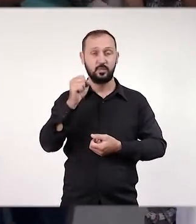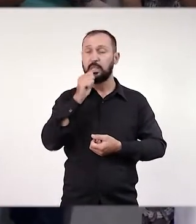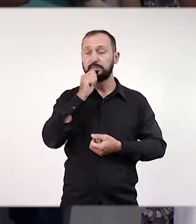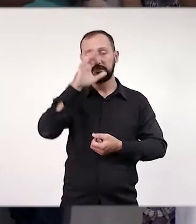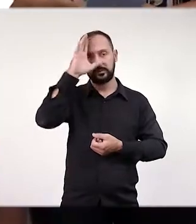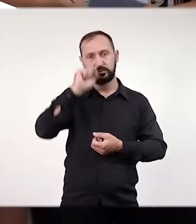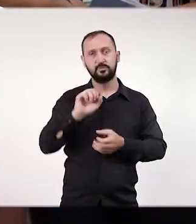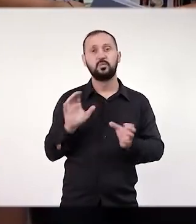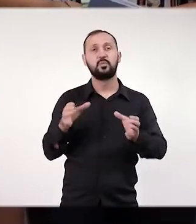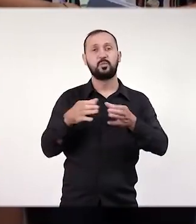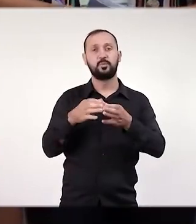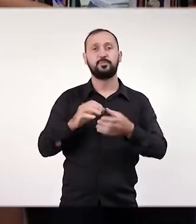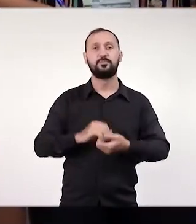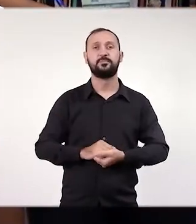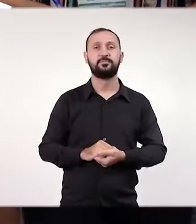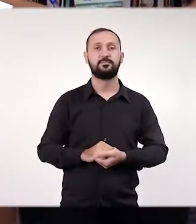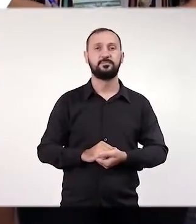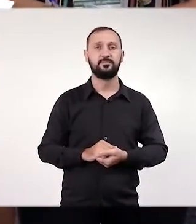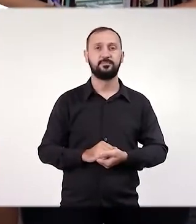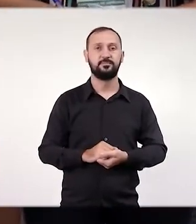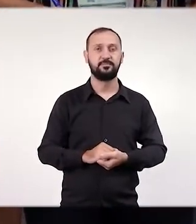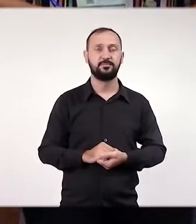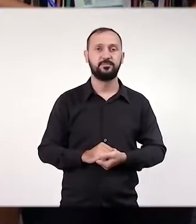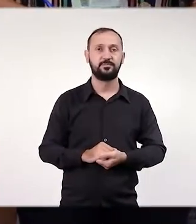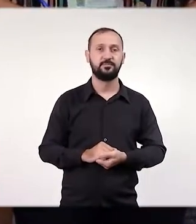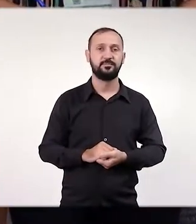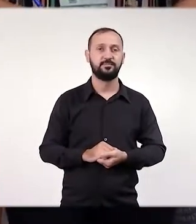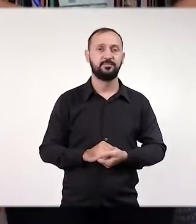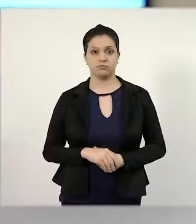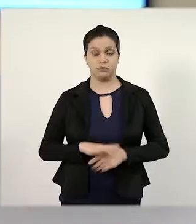o G8 ainda não definiu sua composição.